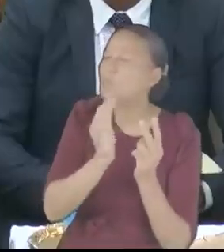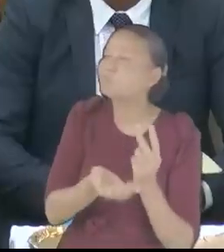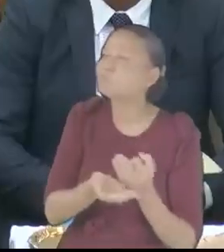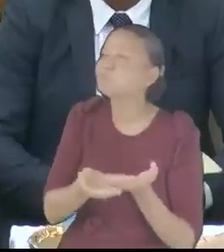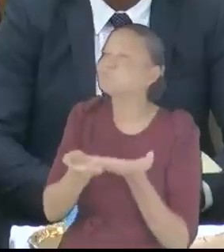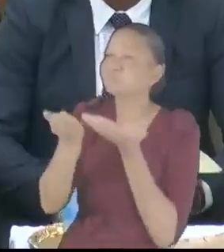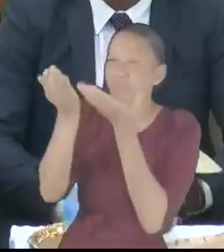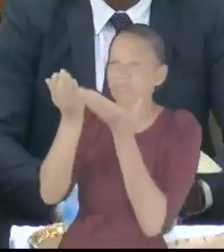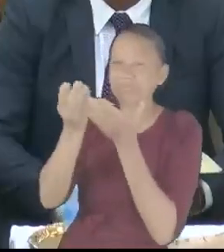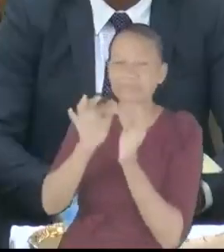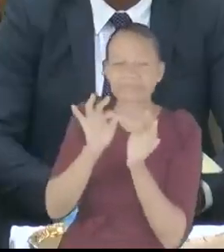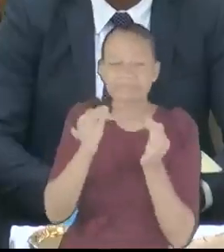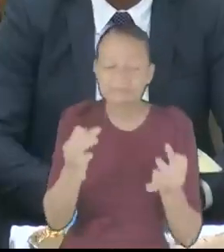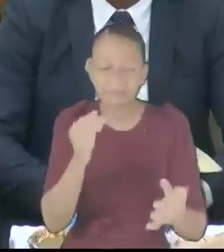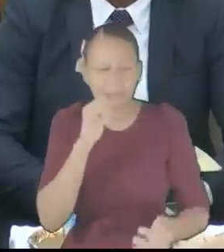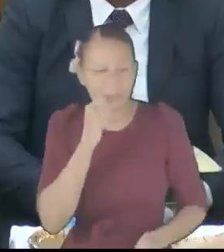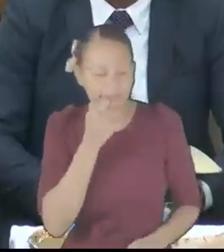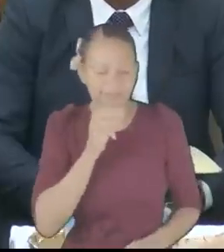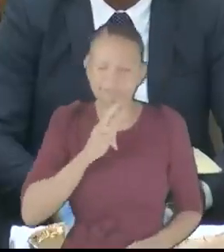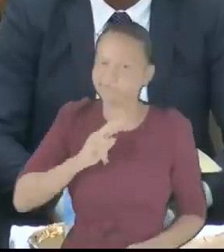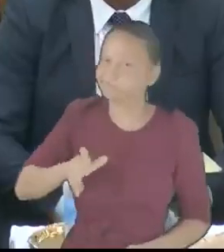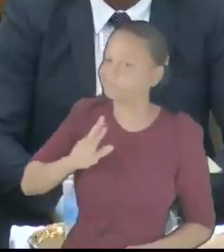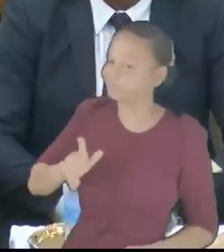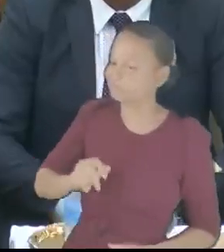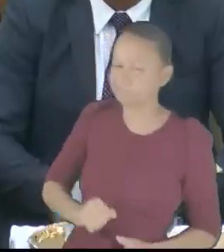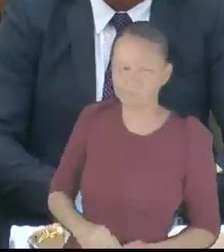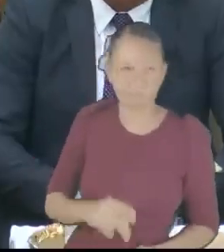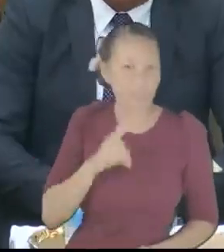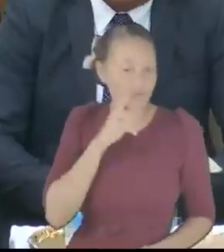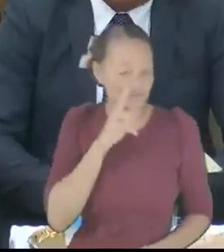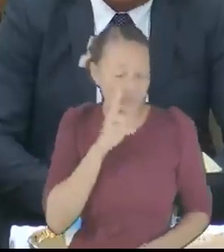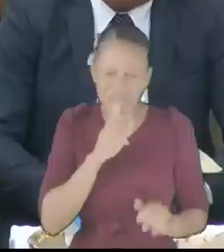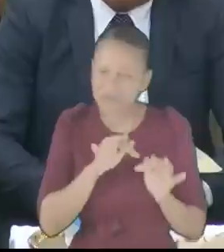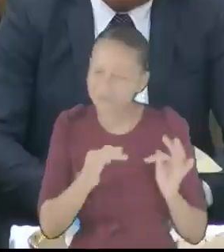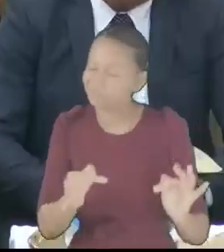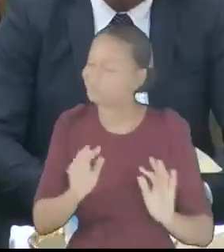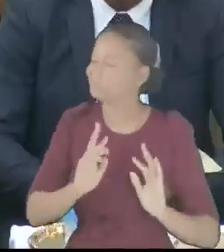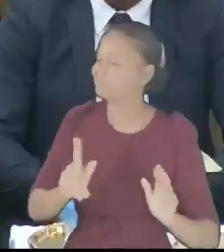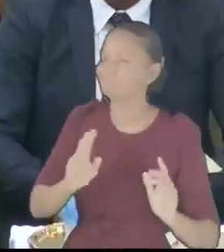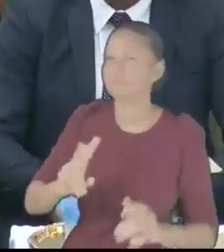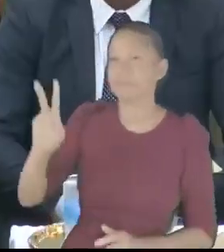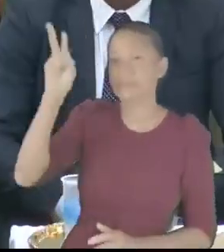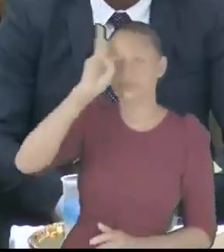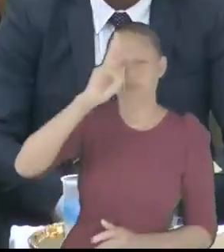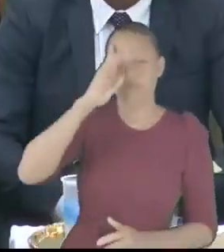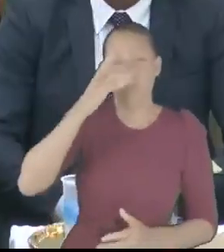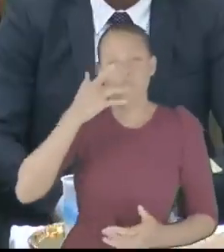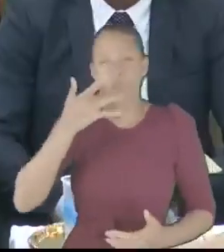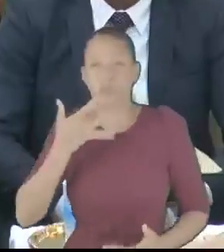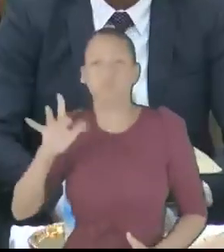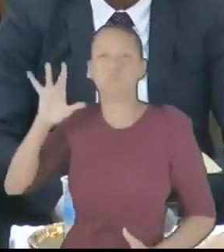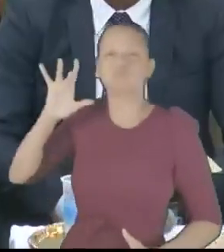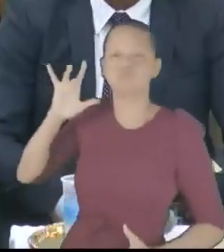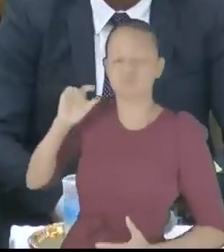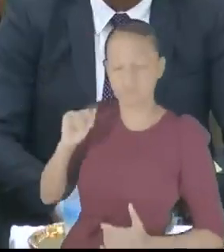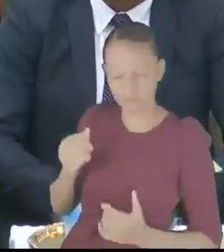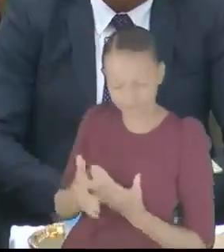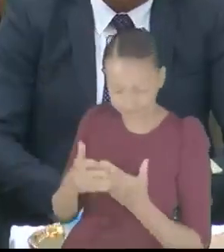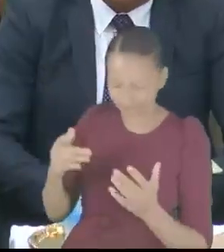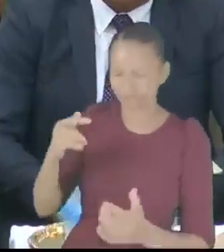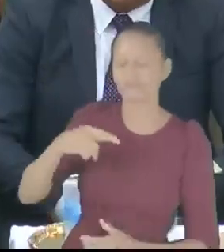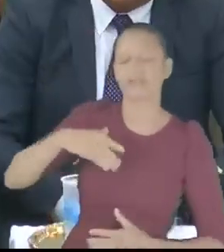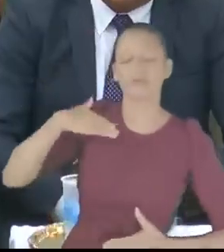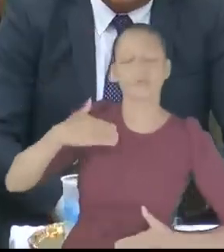são mais simples pão, eles não são mais simples vinho, mas a memória do corpo e